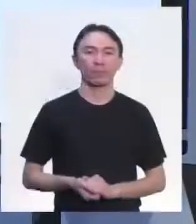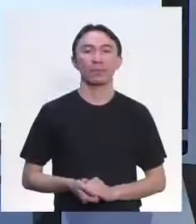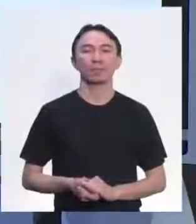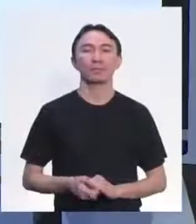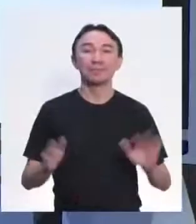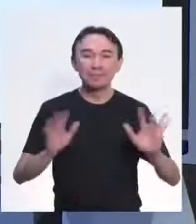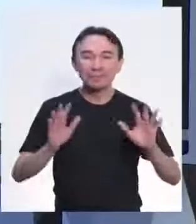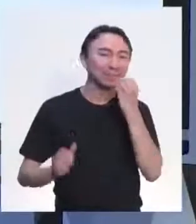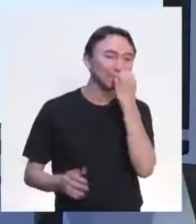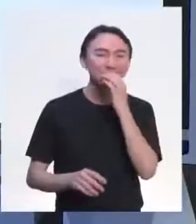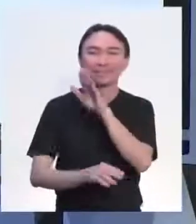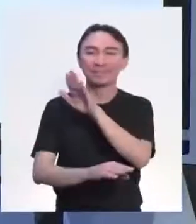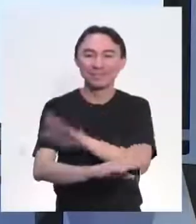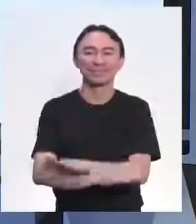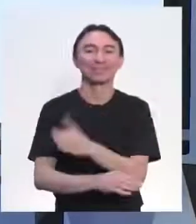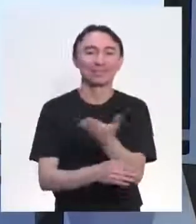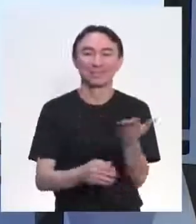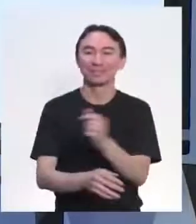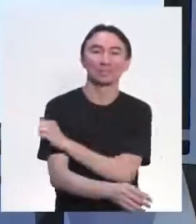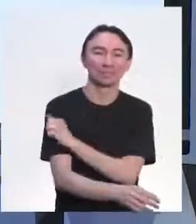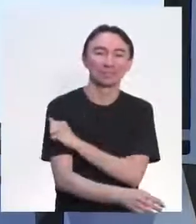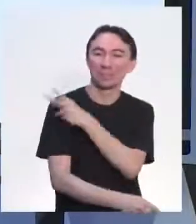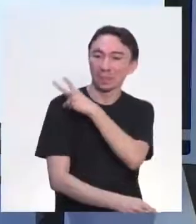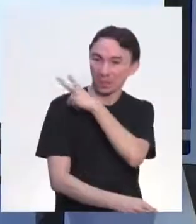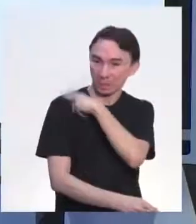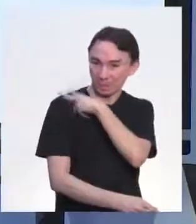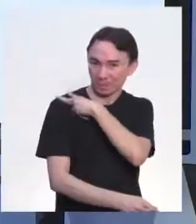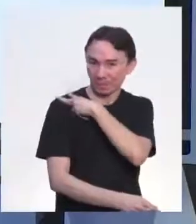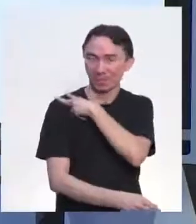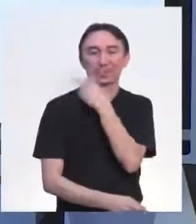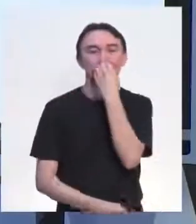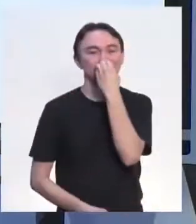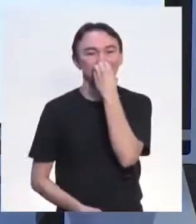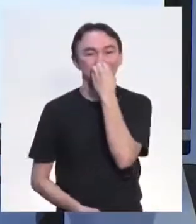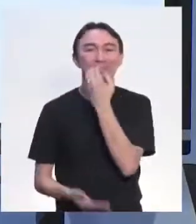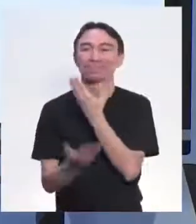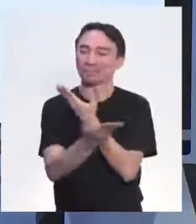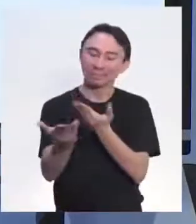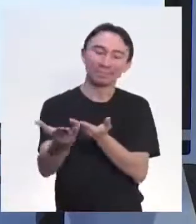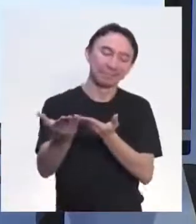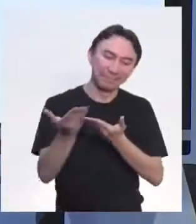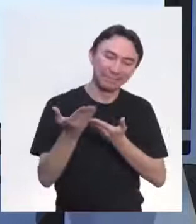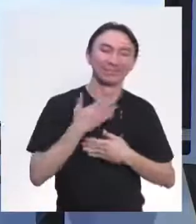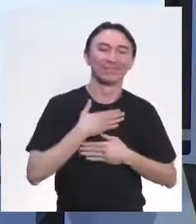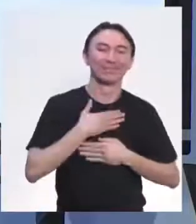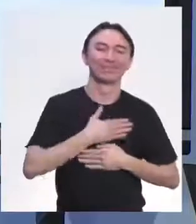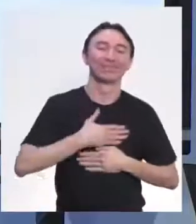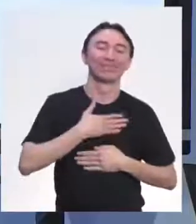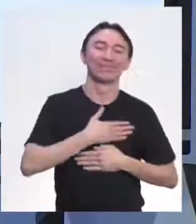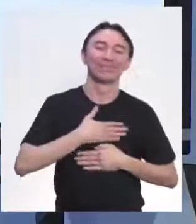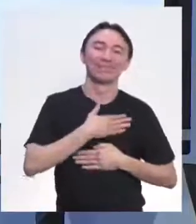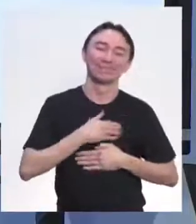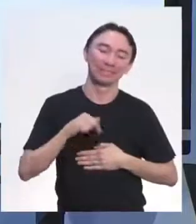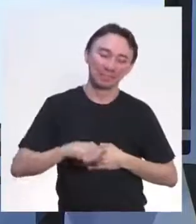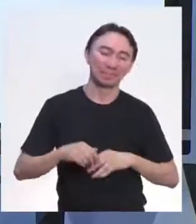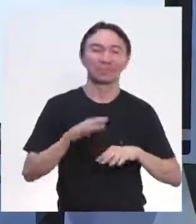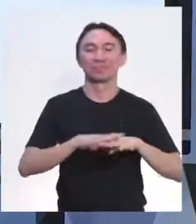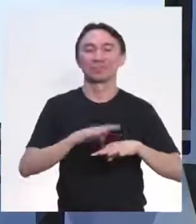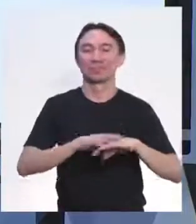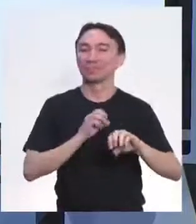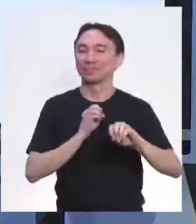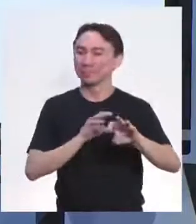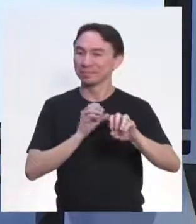Olá, boa tarde, alunos da segunda série do ensino médio. Sejam todos muito bem-vindos à nossa aula de